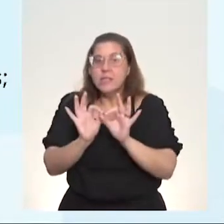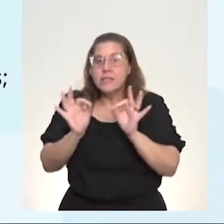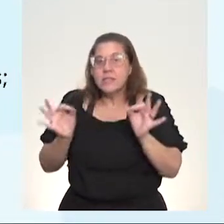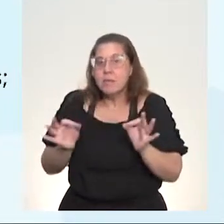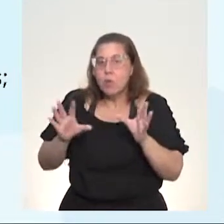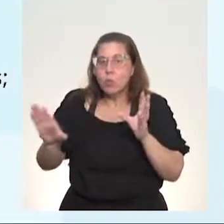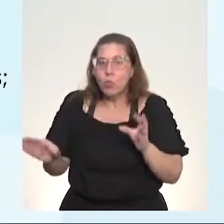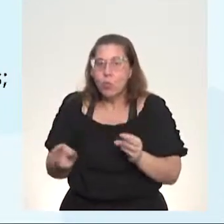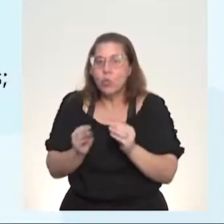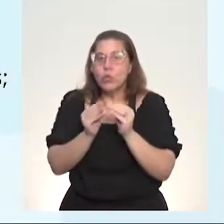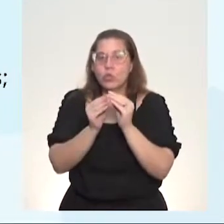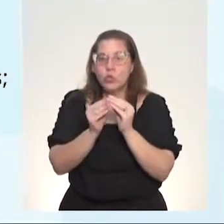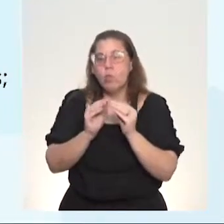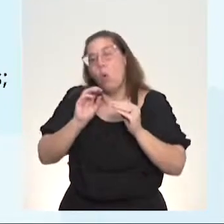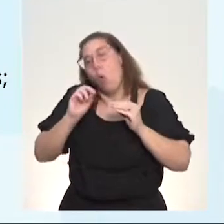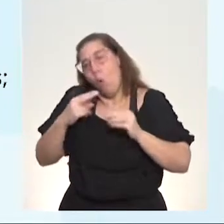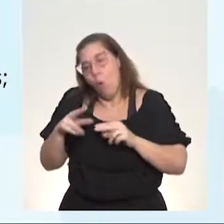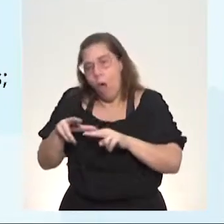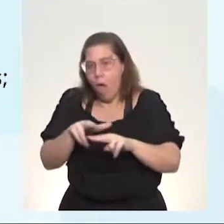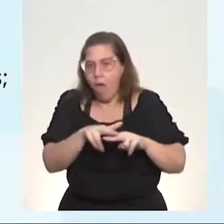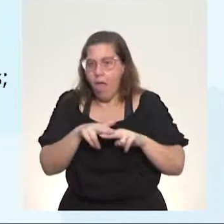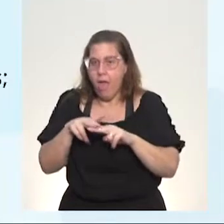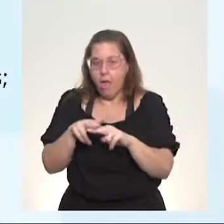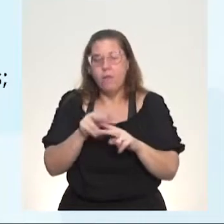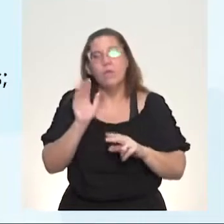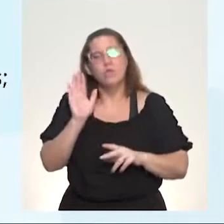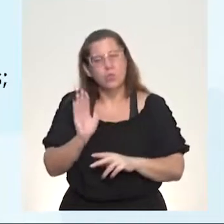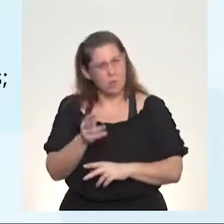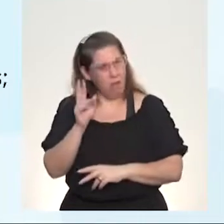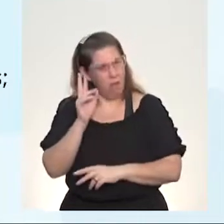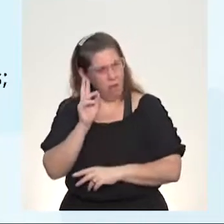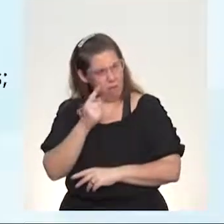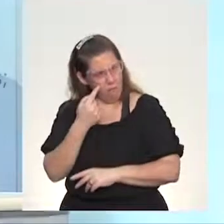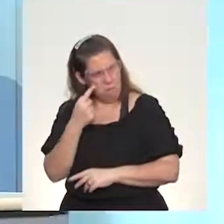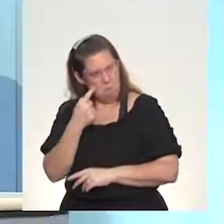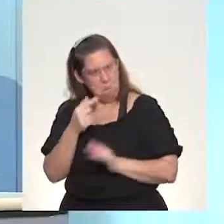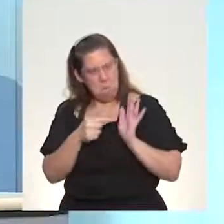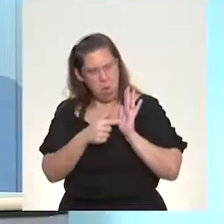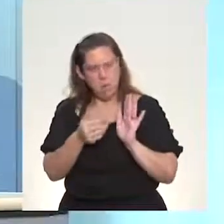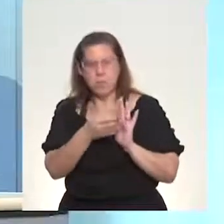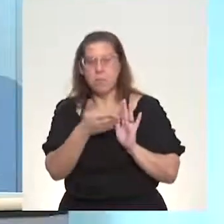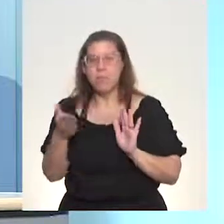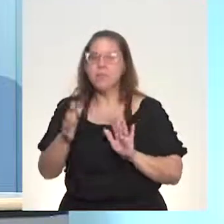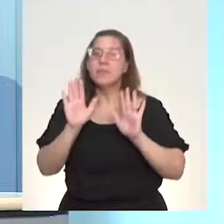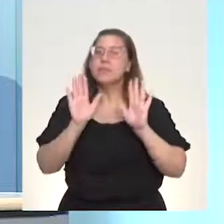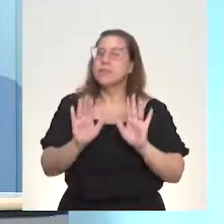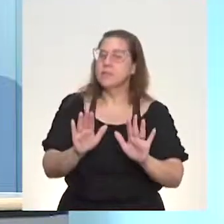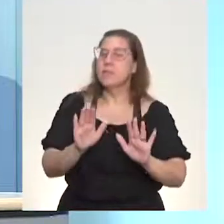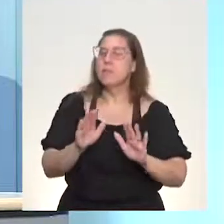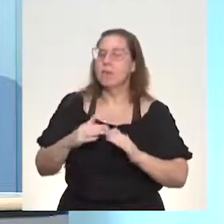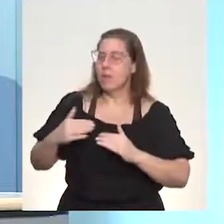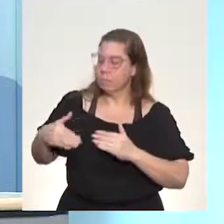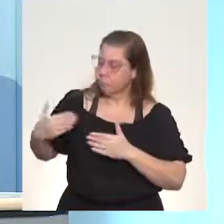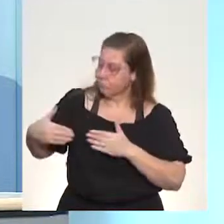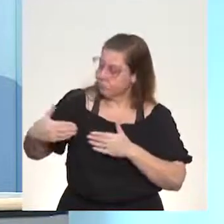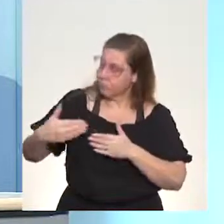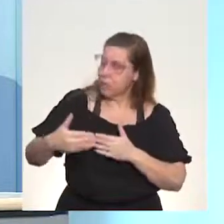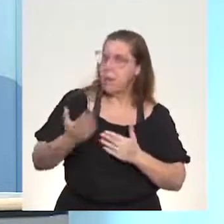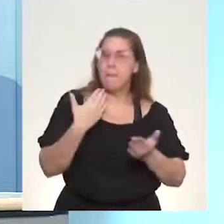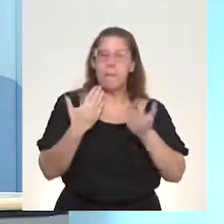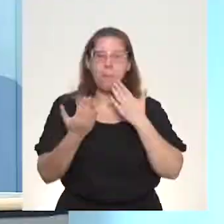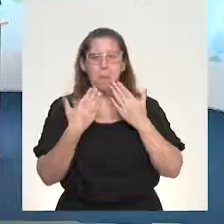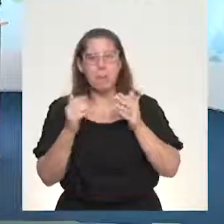o resumo ou a revisão do que já foi passado para vocês, né? Mas então, enquanto vai rendendo a nossa conversa com